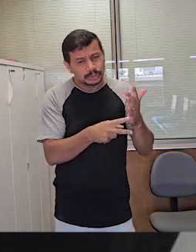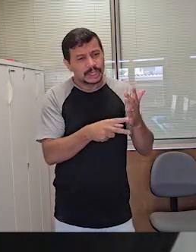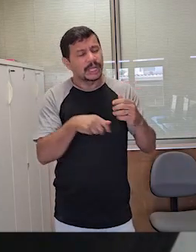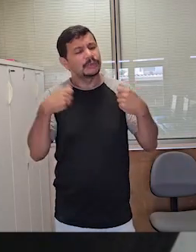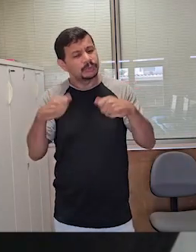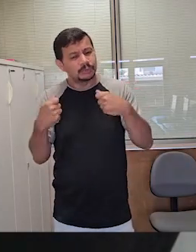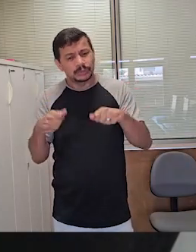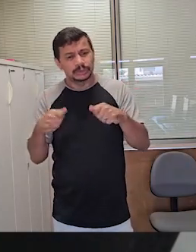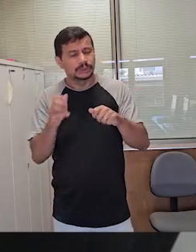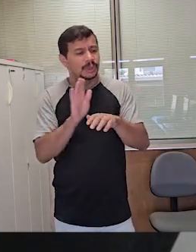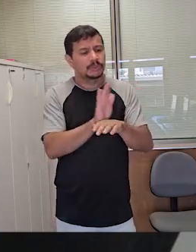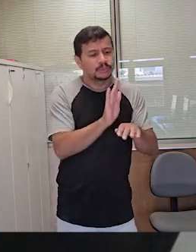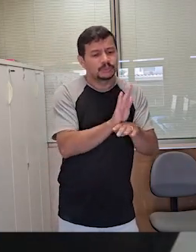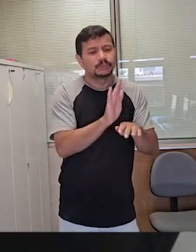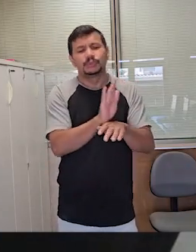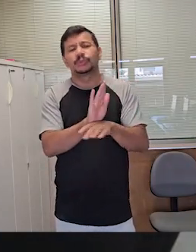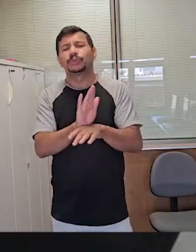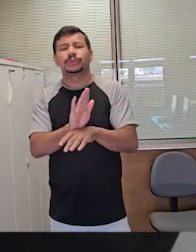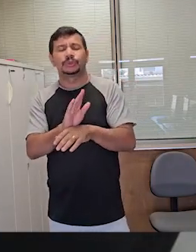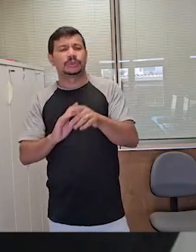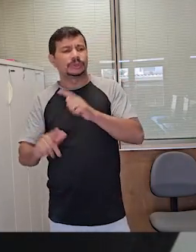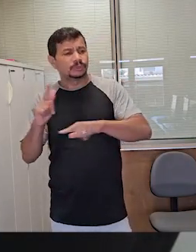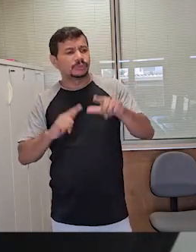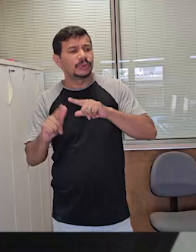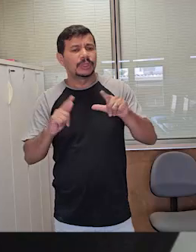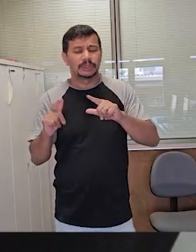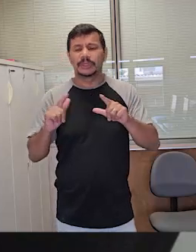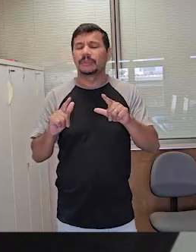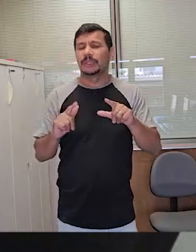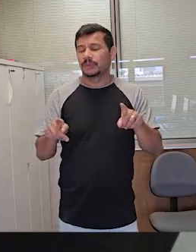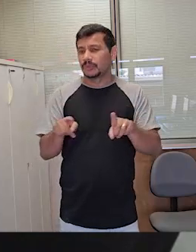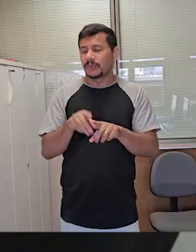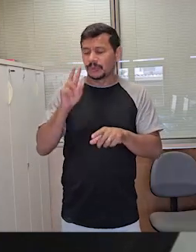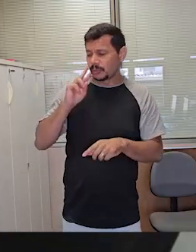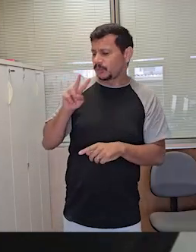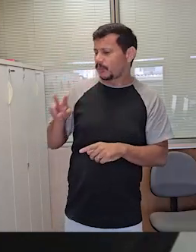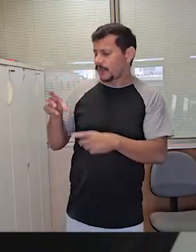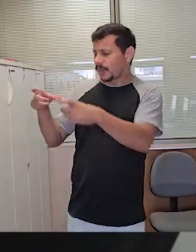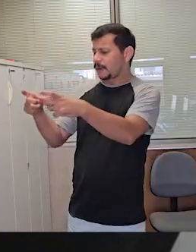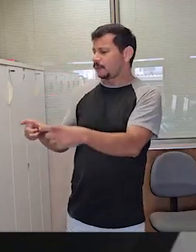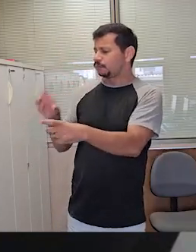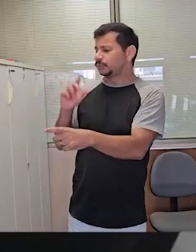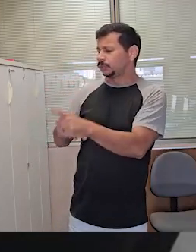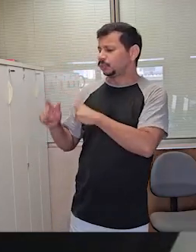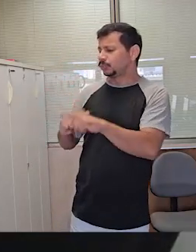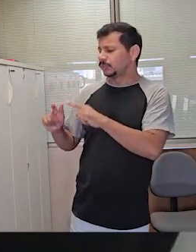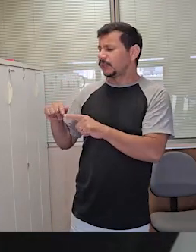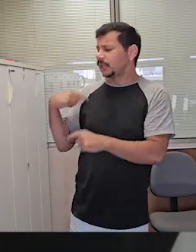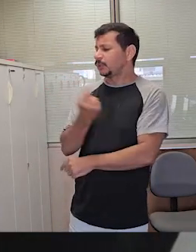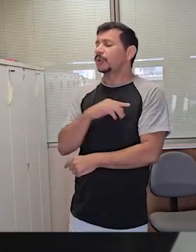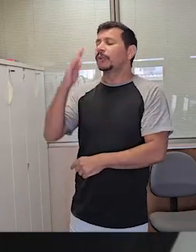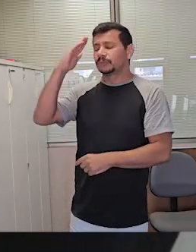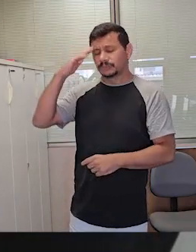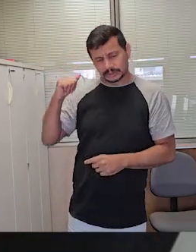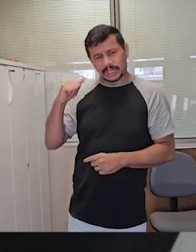prevenção dos acidentes no meio de trabalho, que não é uma coisa simples, porque a gente, quando olha para o ambiente de trabalho, a gente sabe, nós aqui sabemos que o